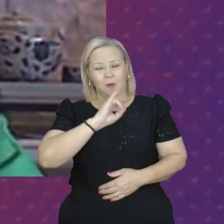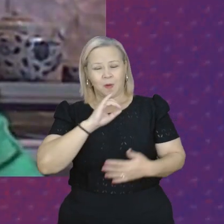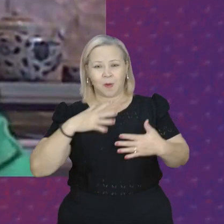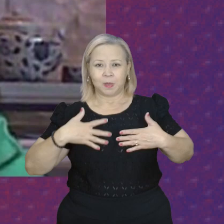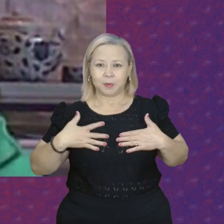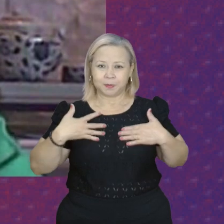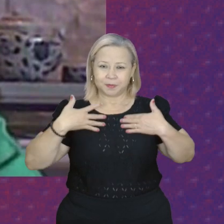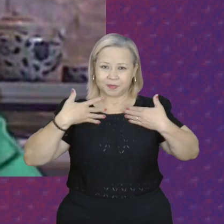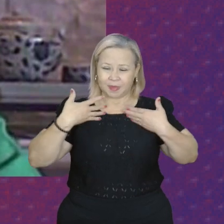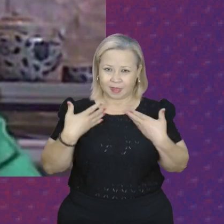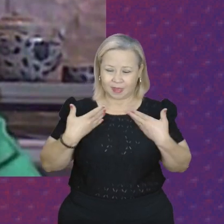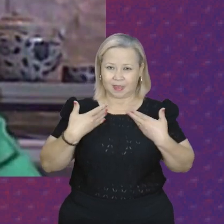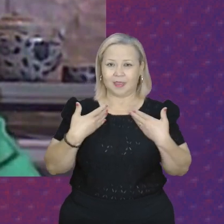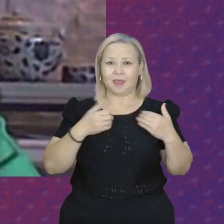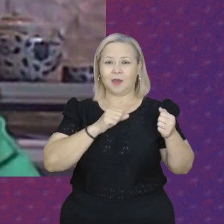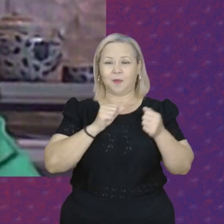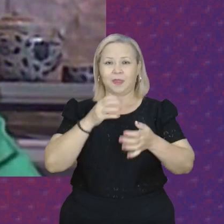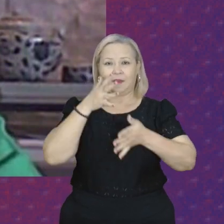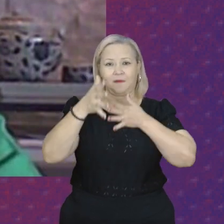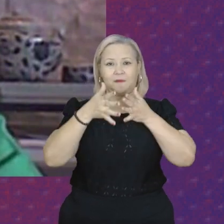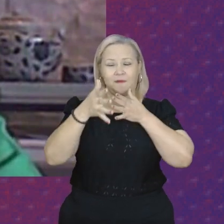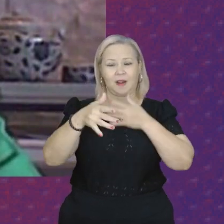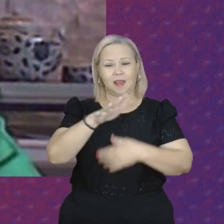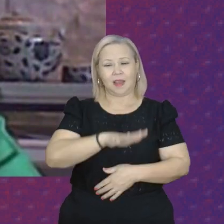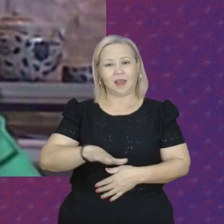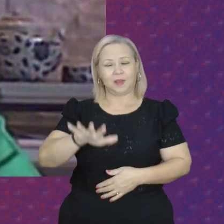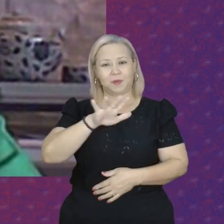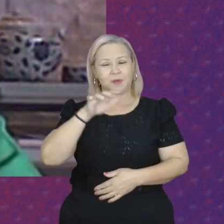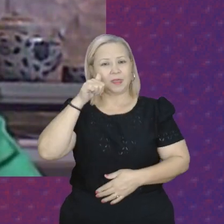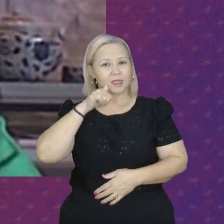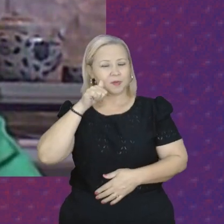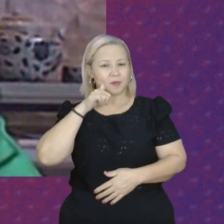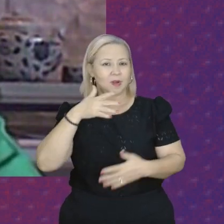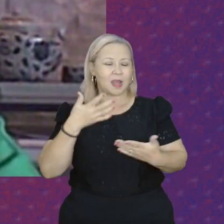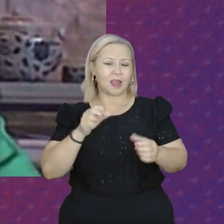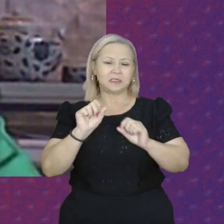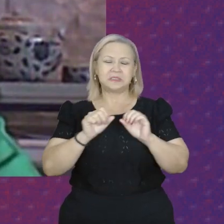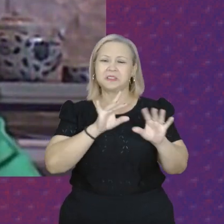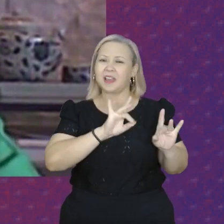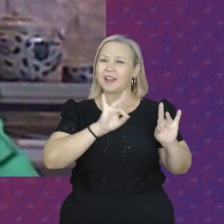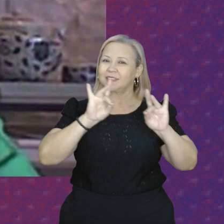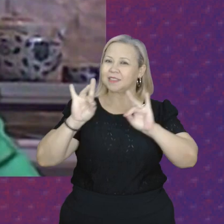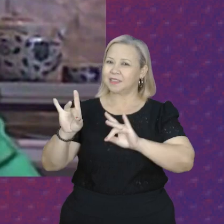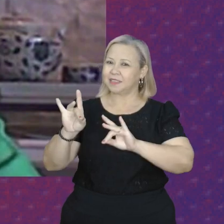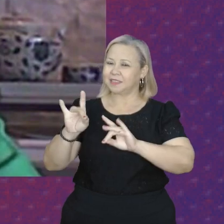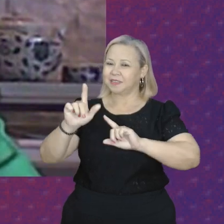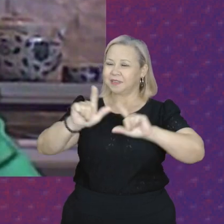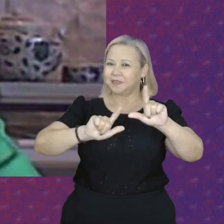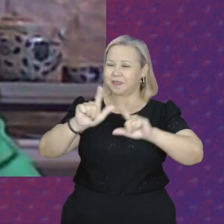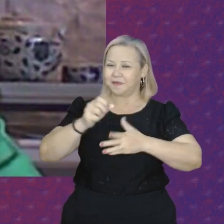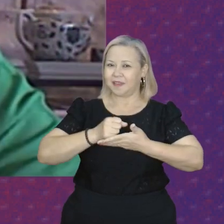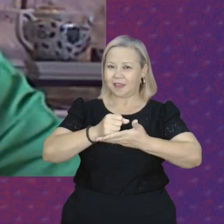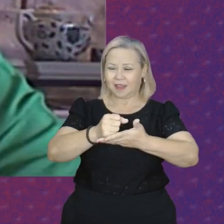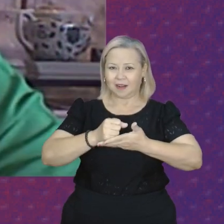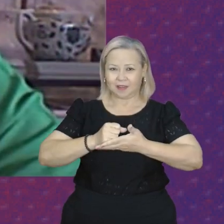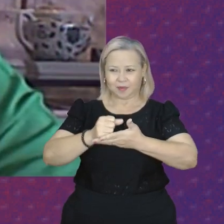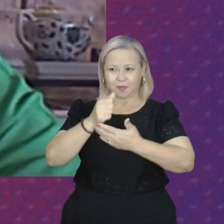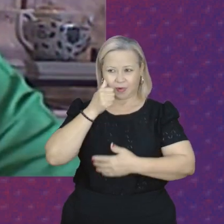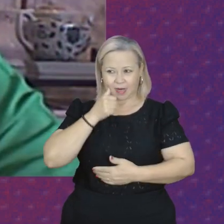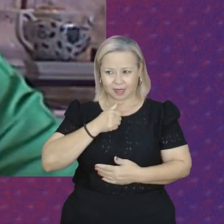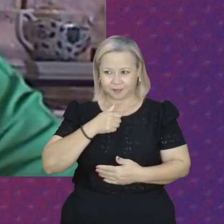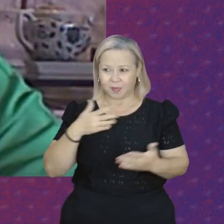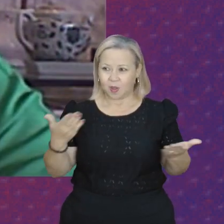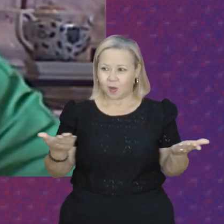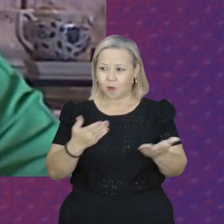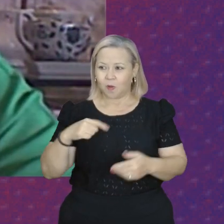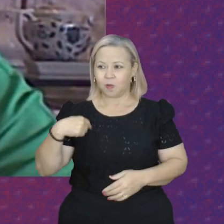poder me dirigir mais uma vez a todas as mulheres e quem assiste, não é, a TV Elas por Elas. Hoje o